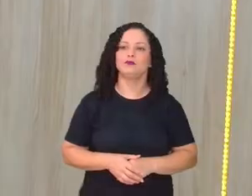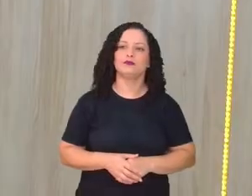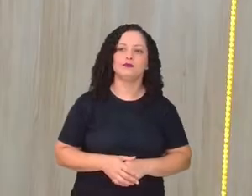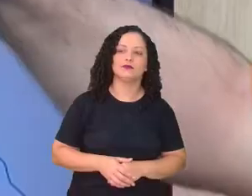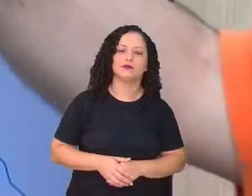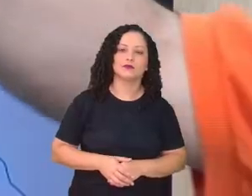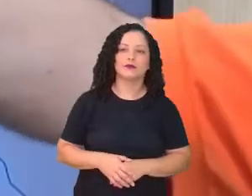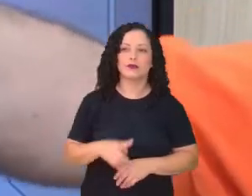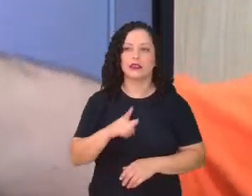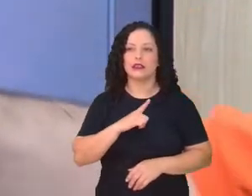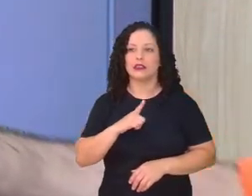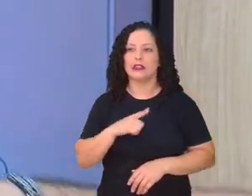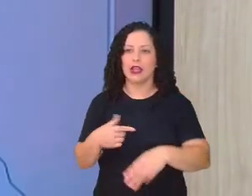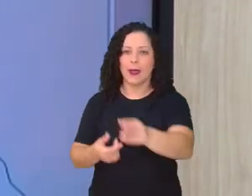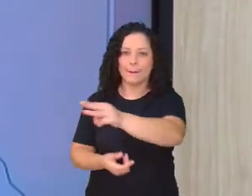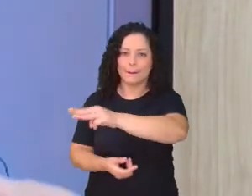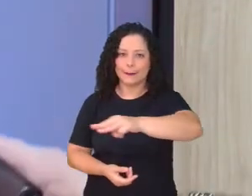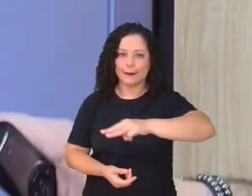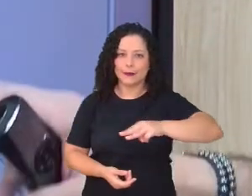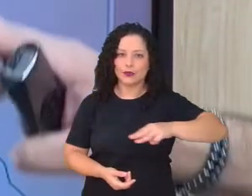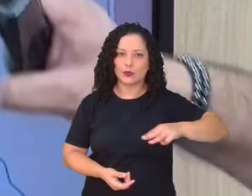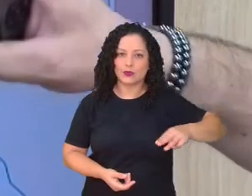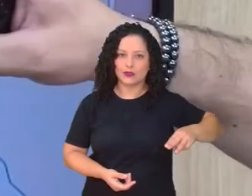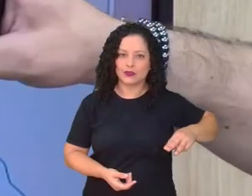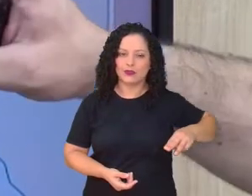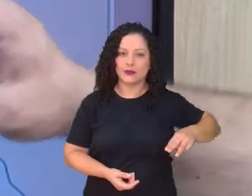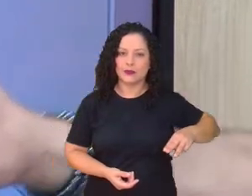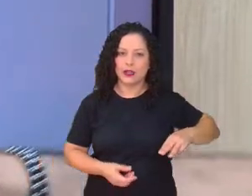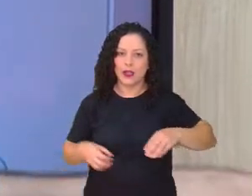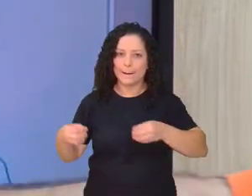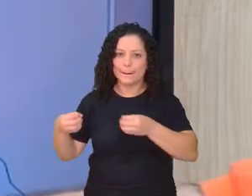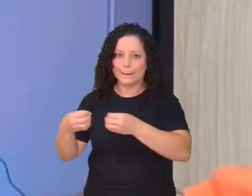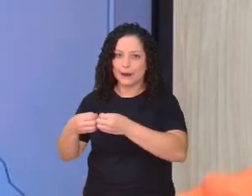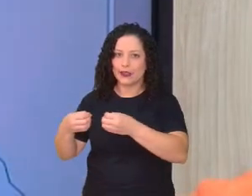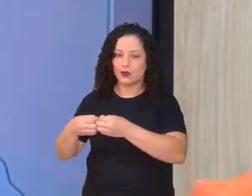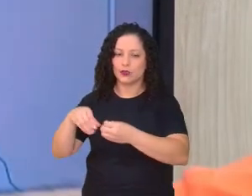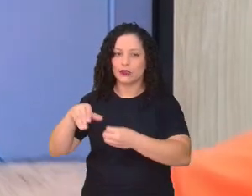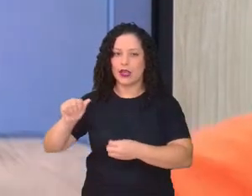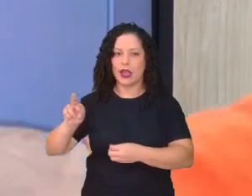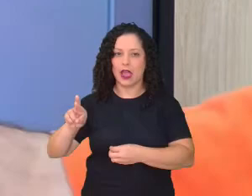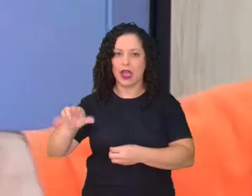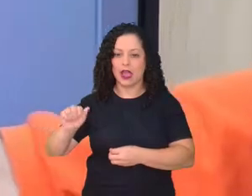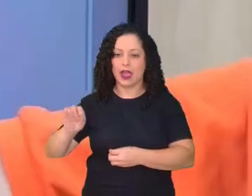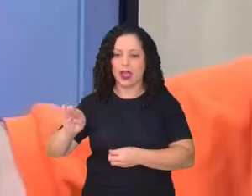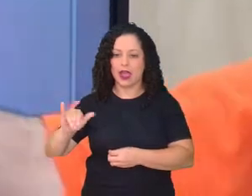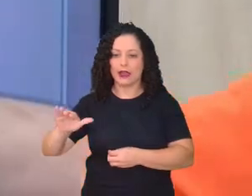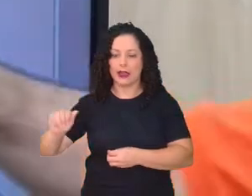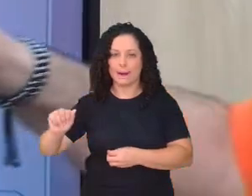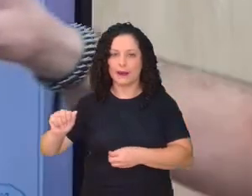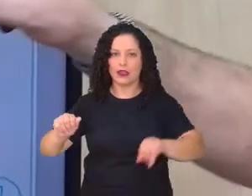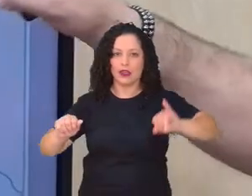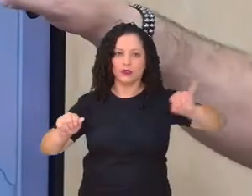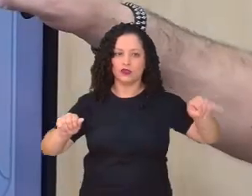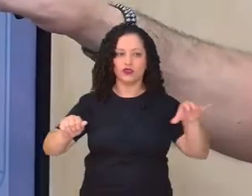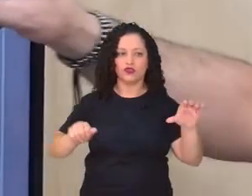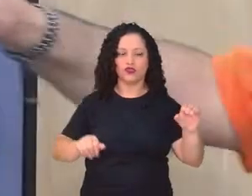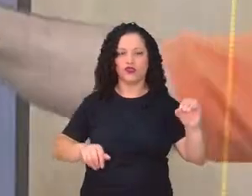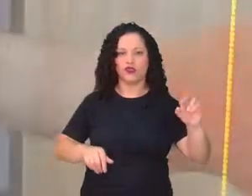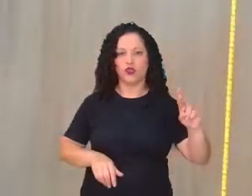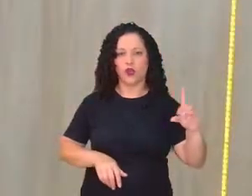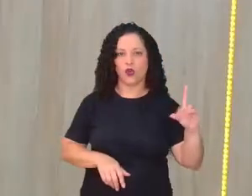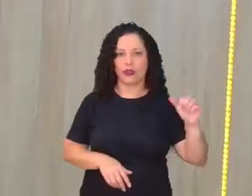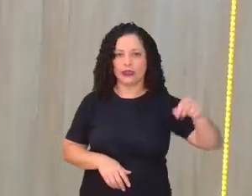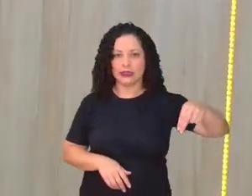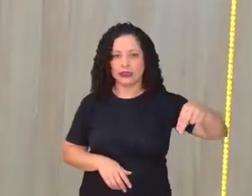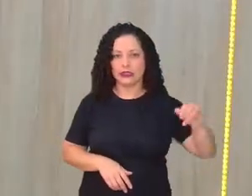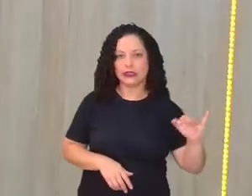a Mesopotâmia, ela está ao mesmo tempo próximo da Arábia, da Jordânia, do Irã. Mais